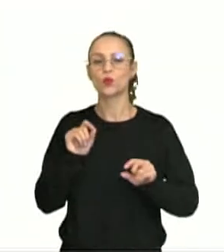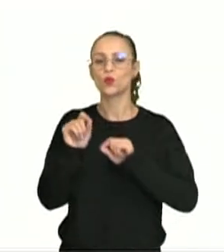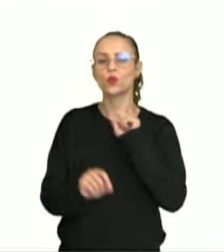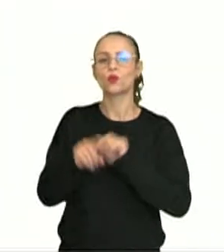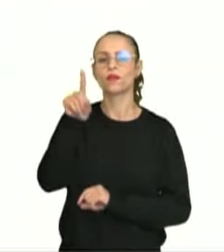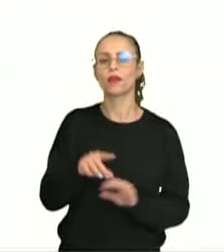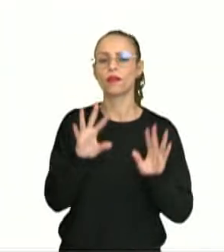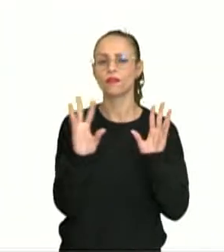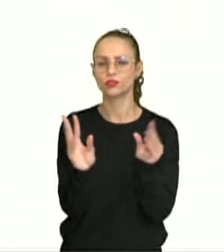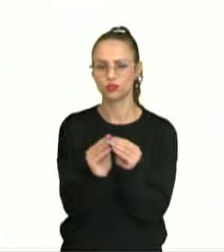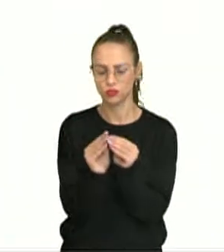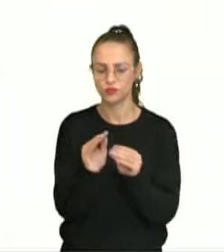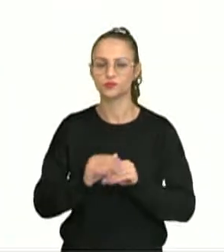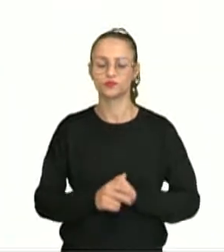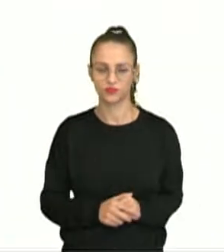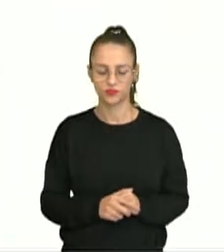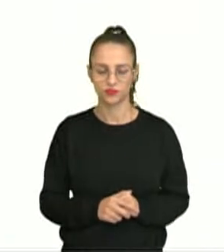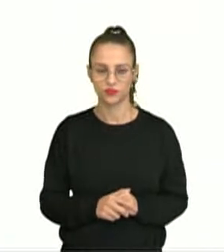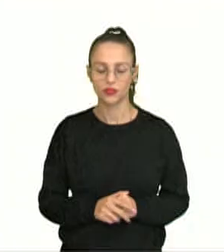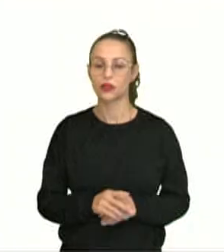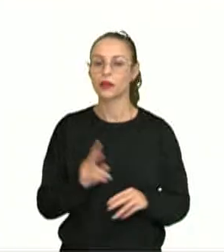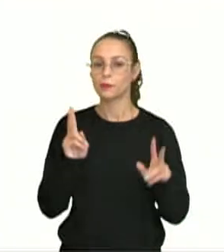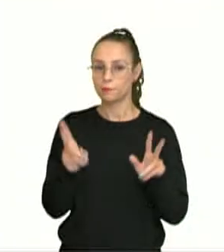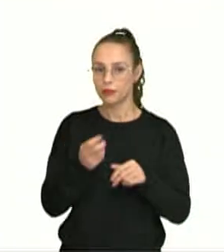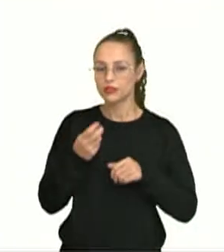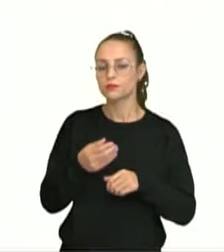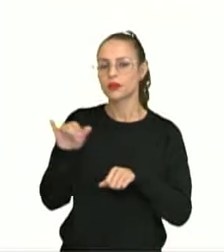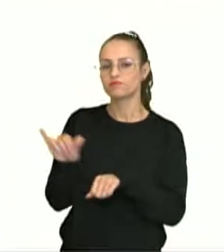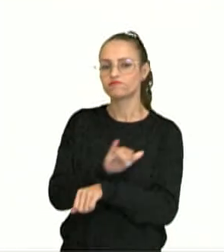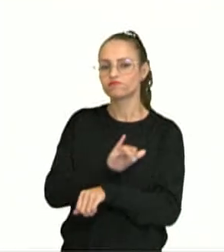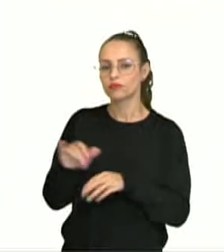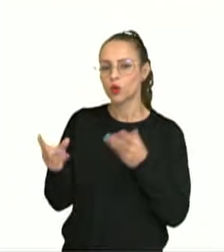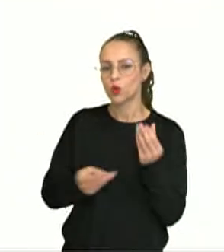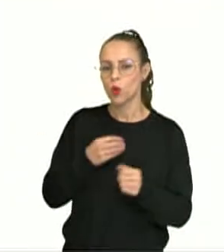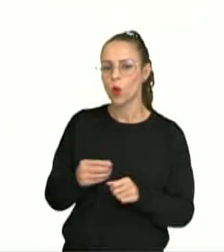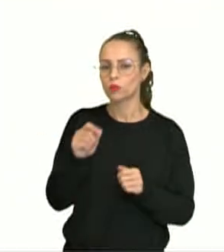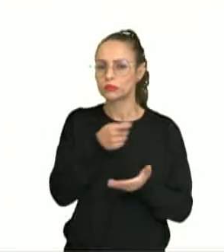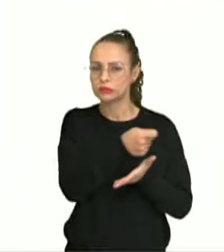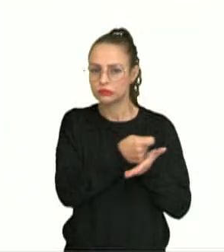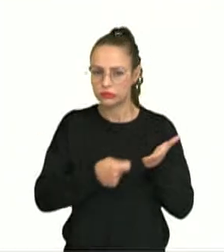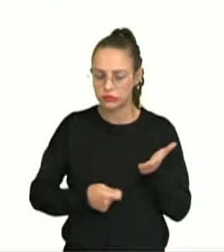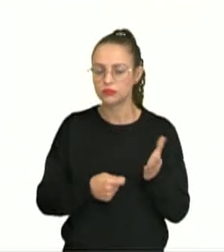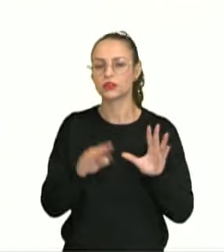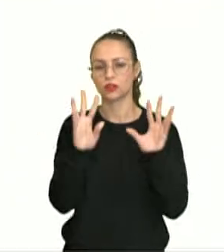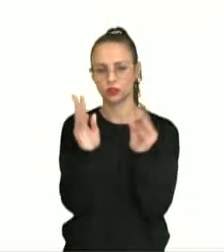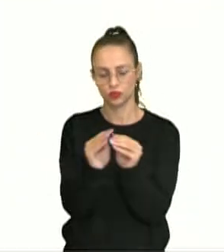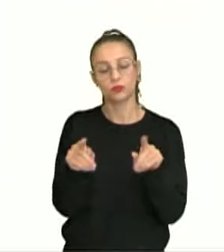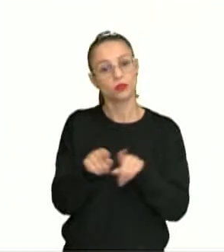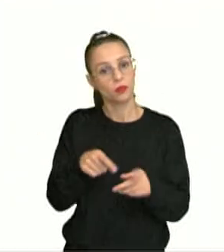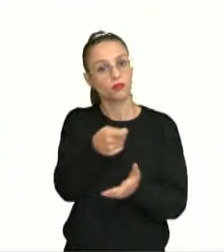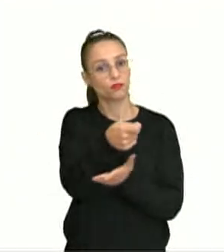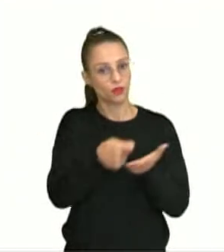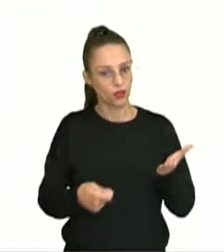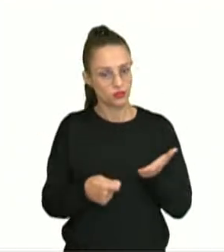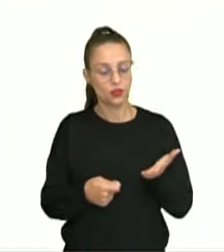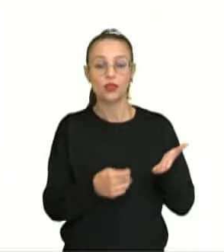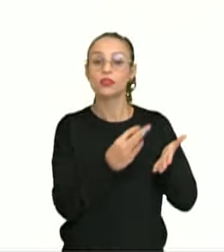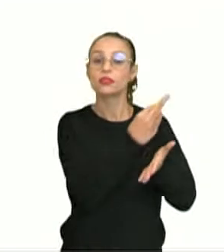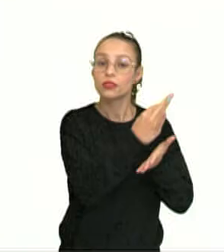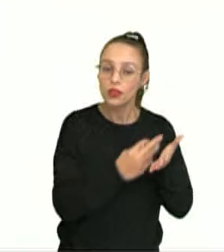resumo, reconhecer estratégias de síntese para fazer o resumo e produzir o resumo de um